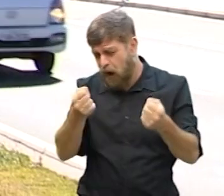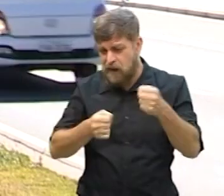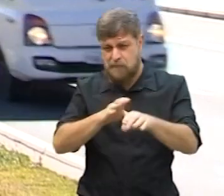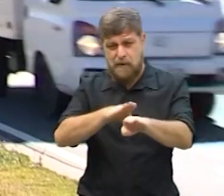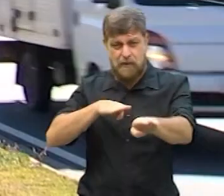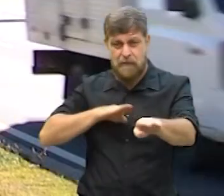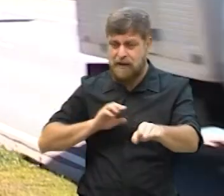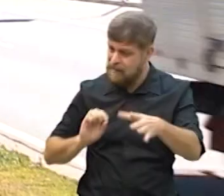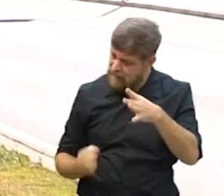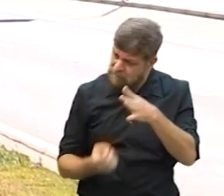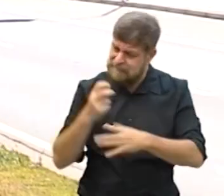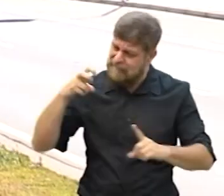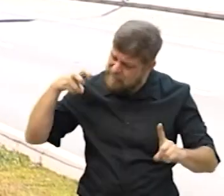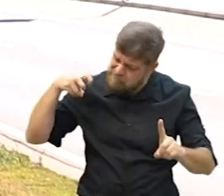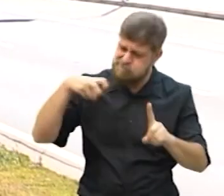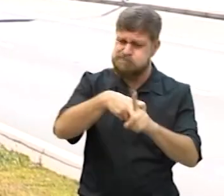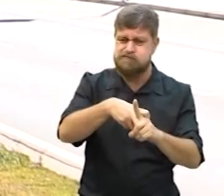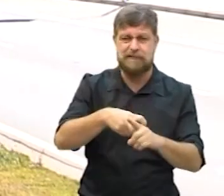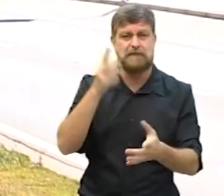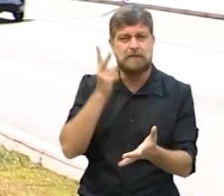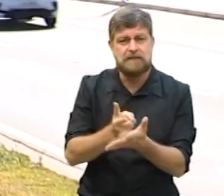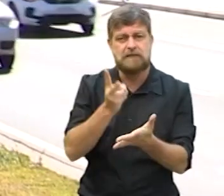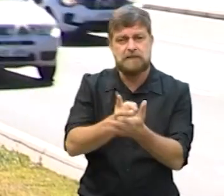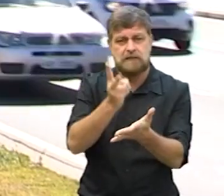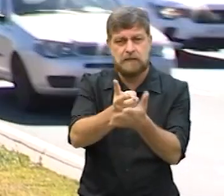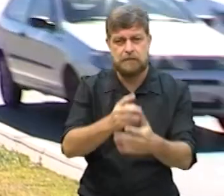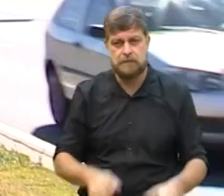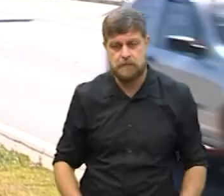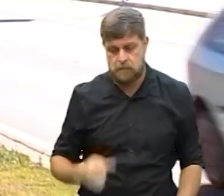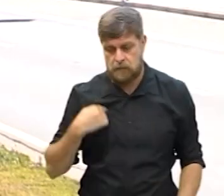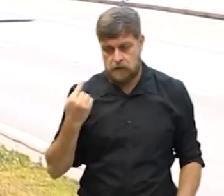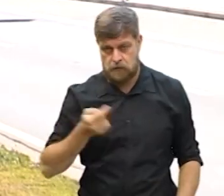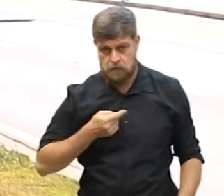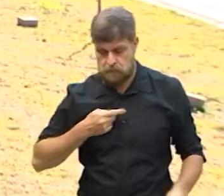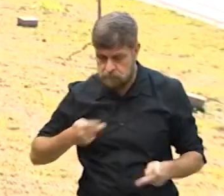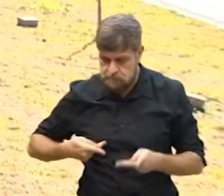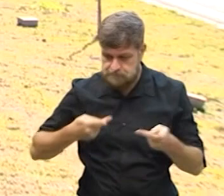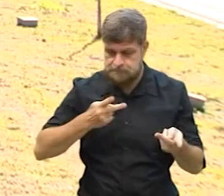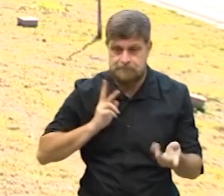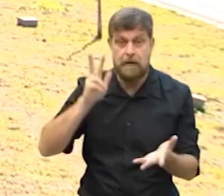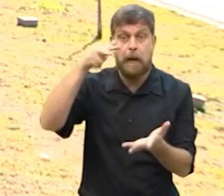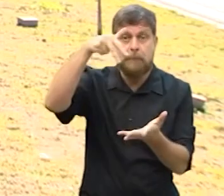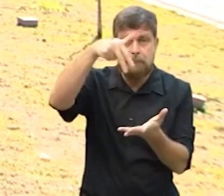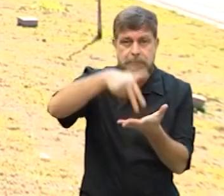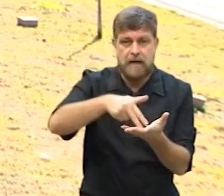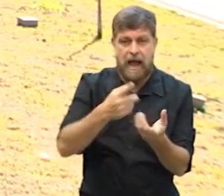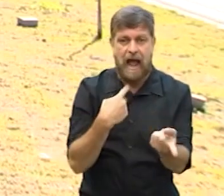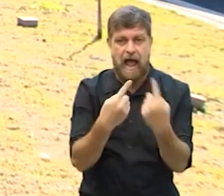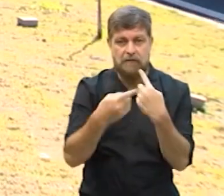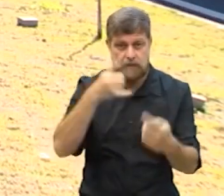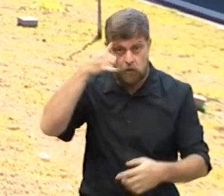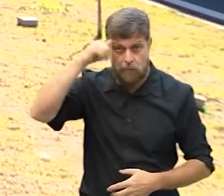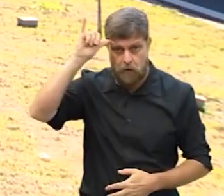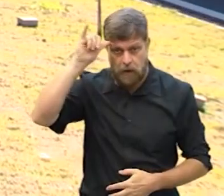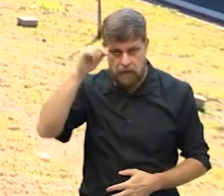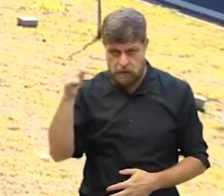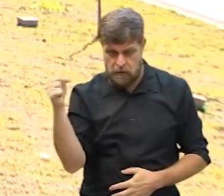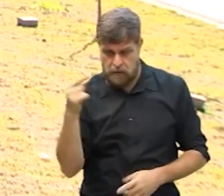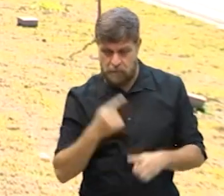o trânsito para e está acontecendo muitos acidentes aqui constantemente. Estamos visitando esse local aqui na John Boy